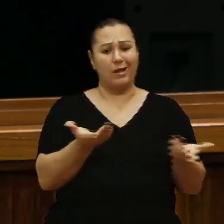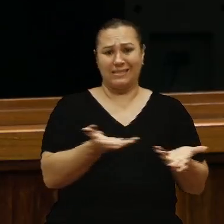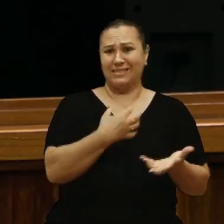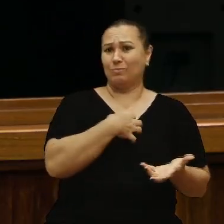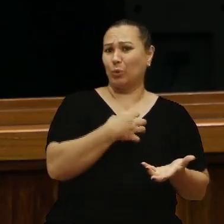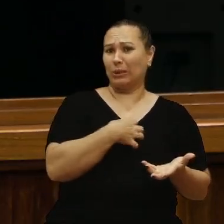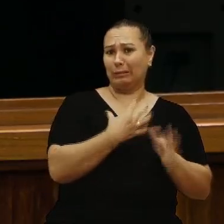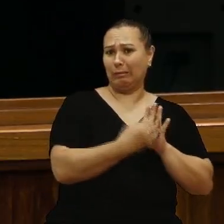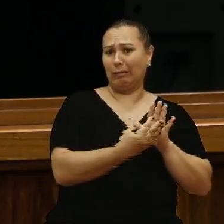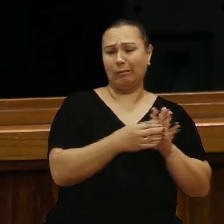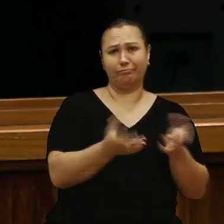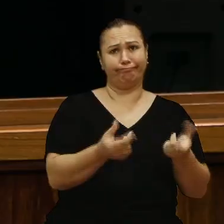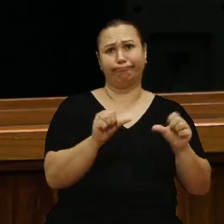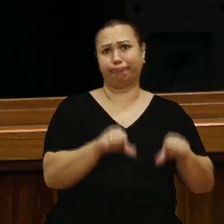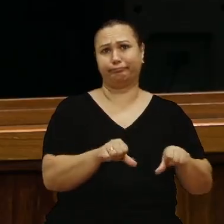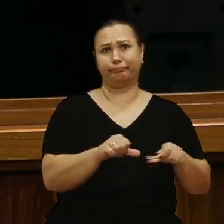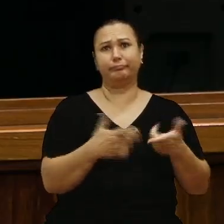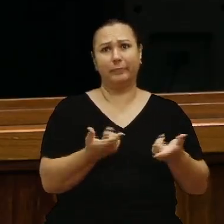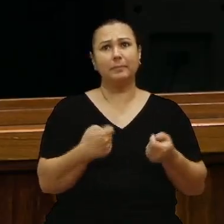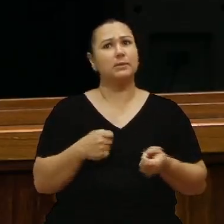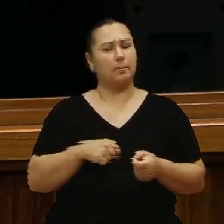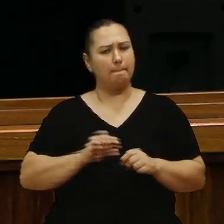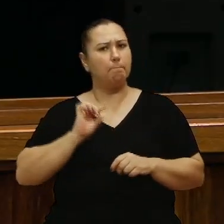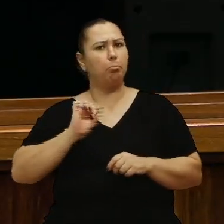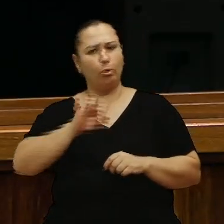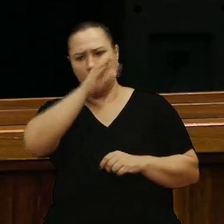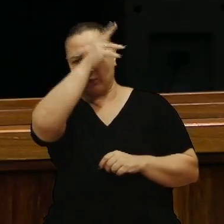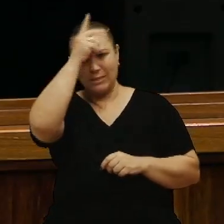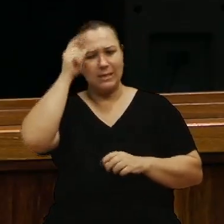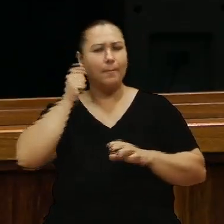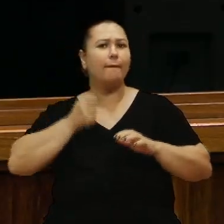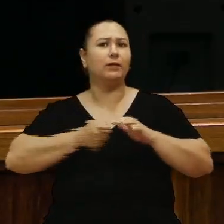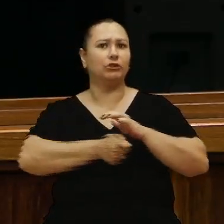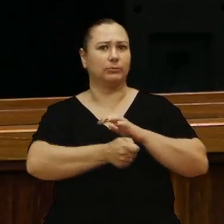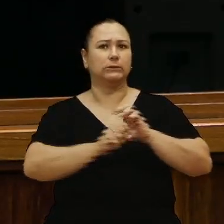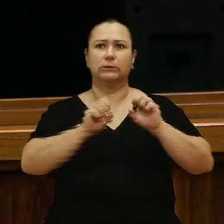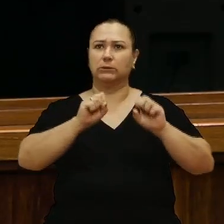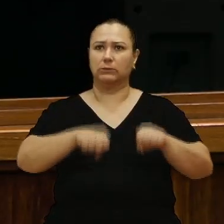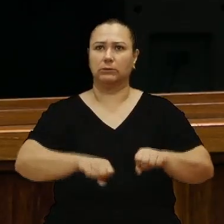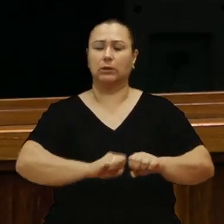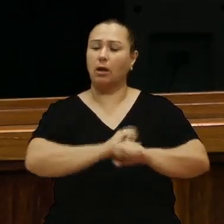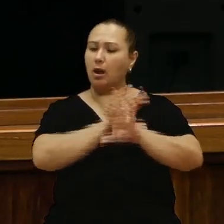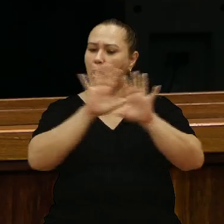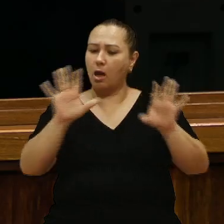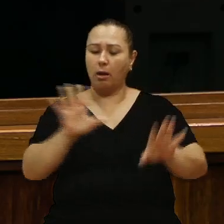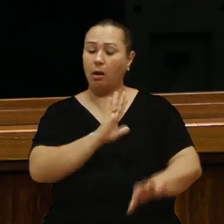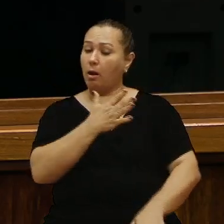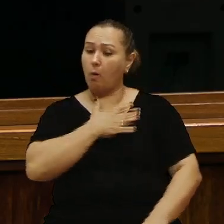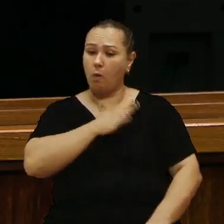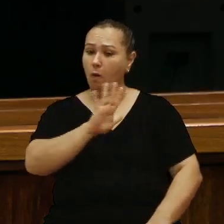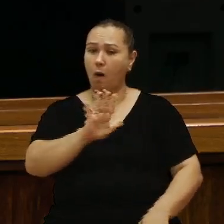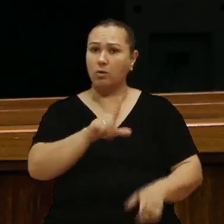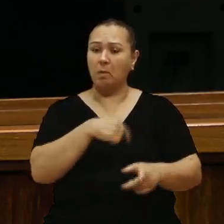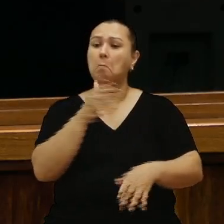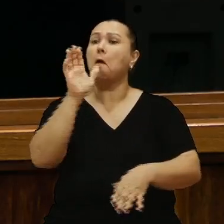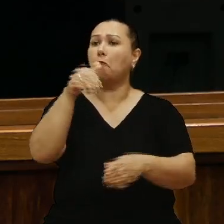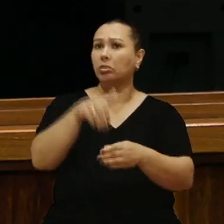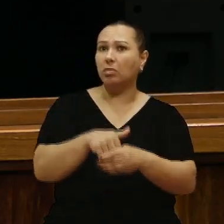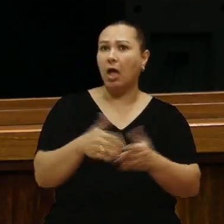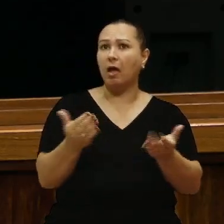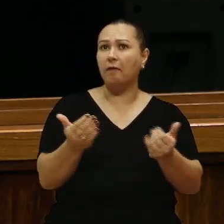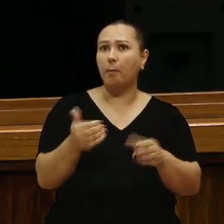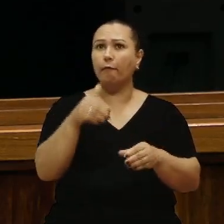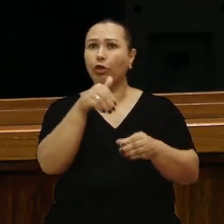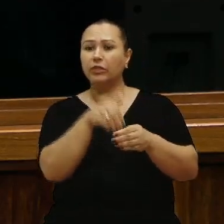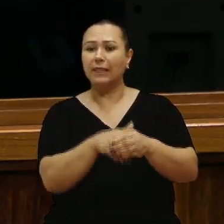eu respondo, tem pouco investimento do município, e vamos deixar claro, né? Eu detesto quando digo assim, vamos votar o dinheiro